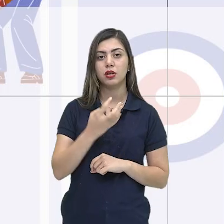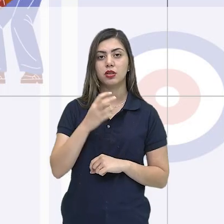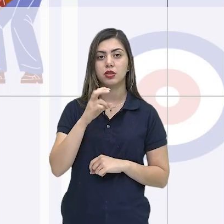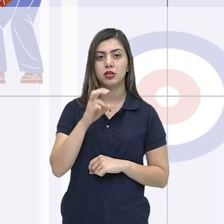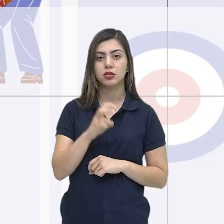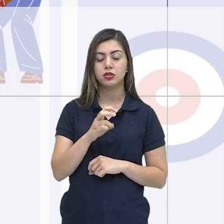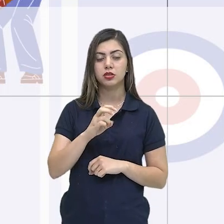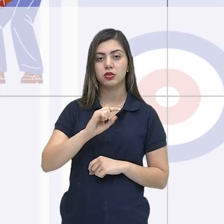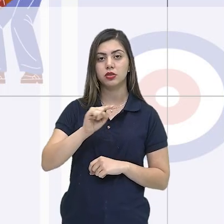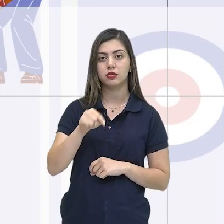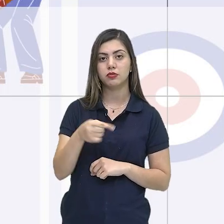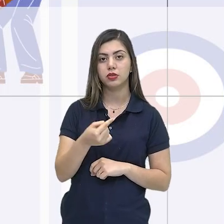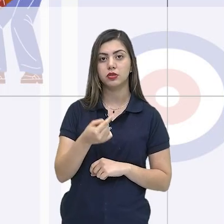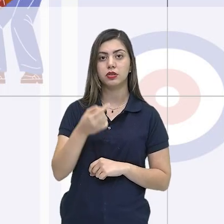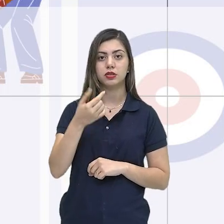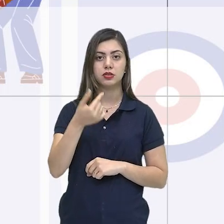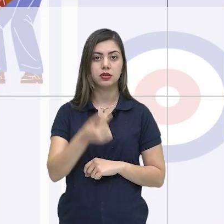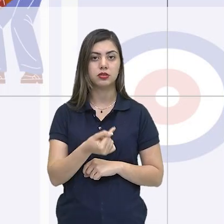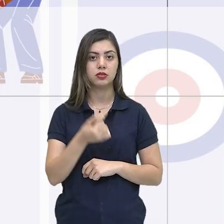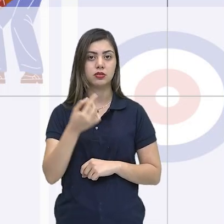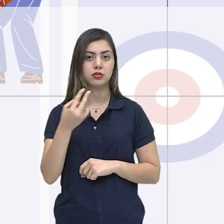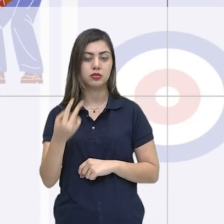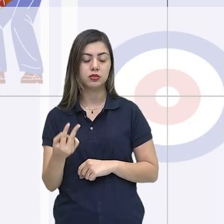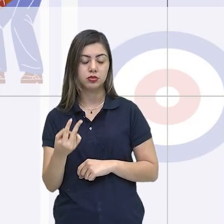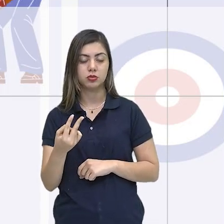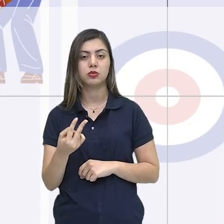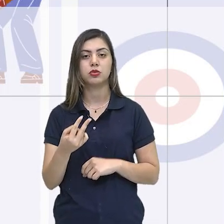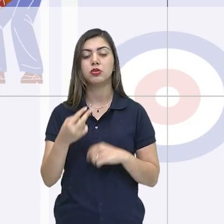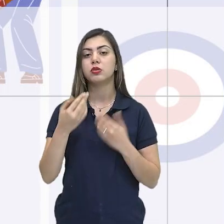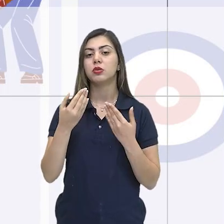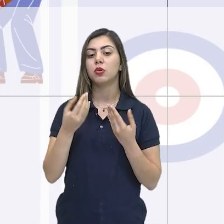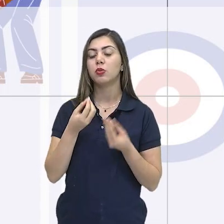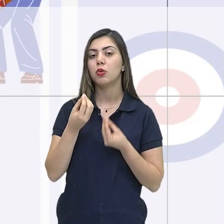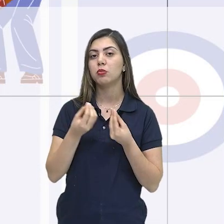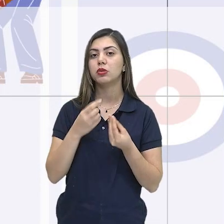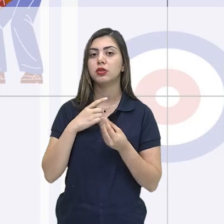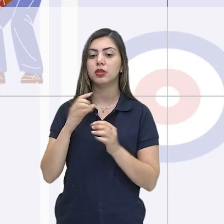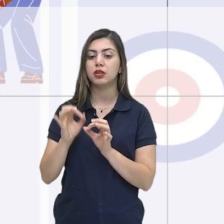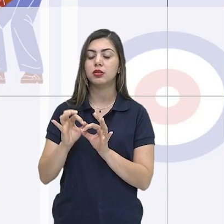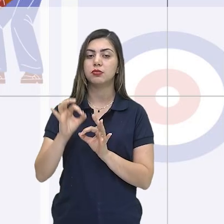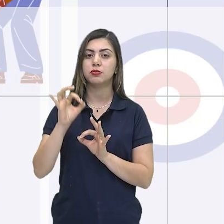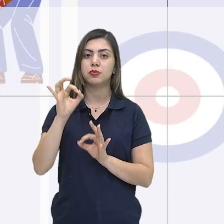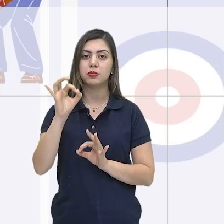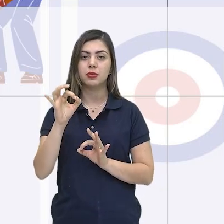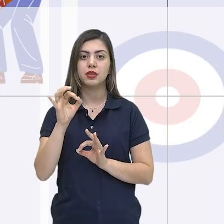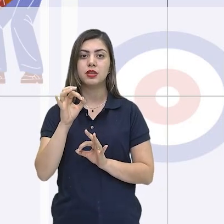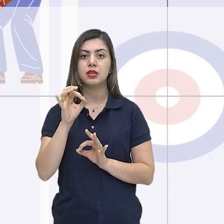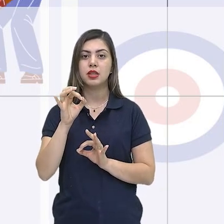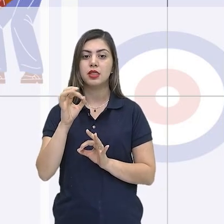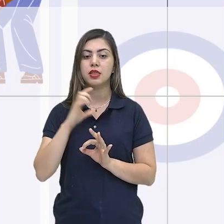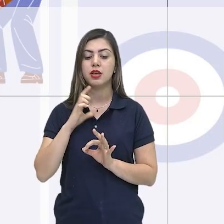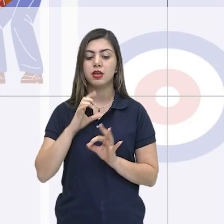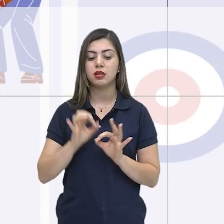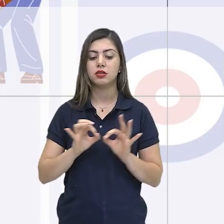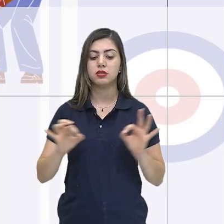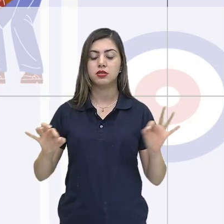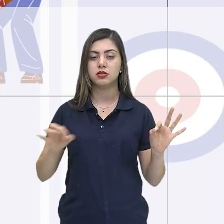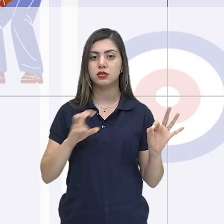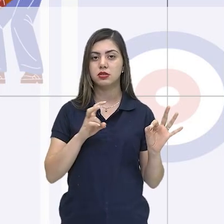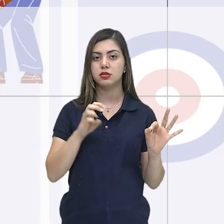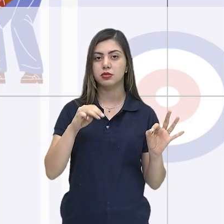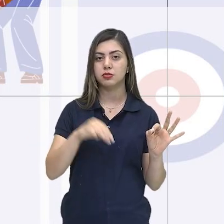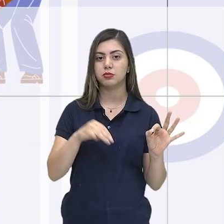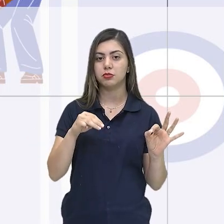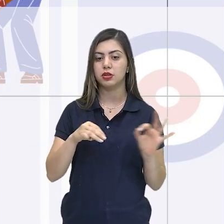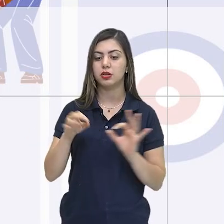45,72 por 5 metros de largura, tá? Ao fim da pista, há 3 linhas paralelas. A linha de fundo, que delimita o